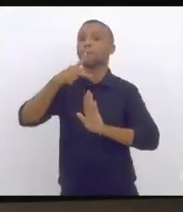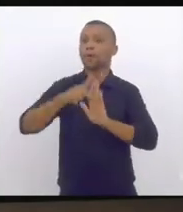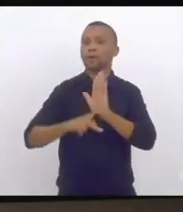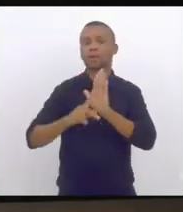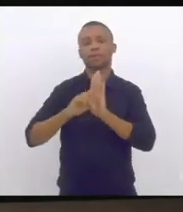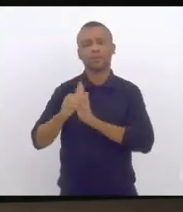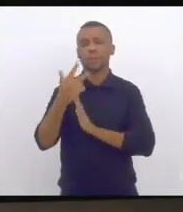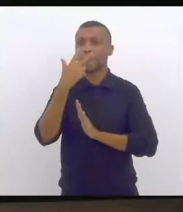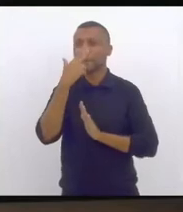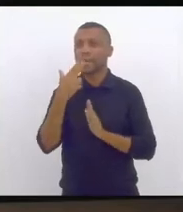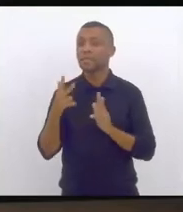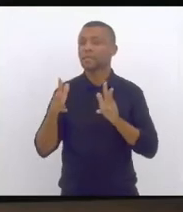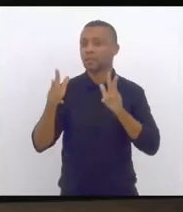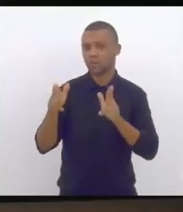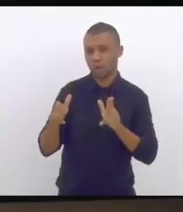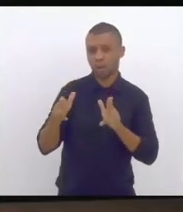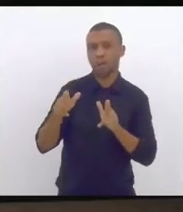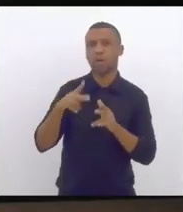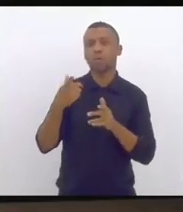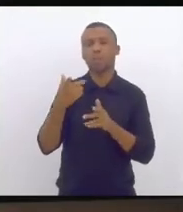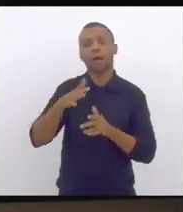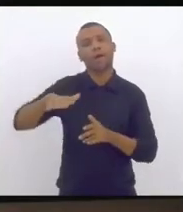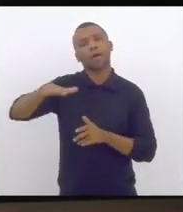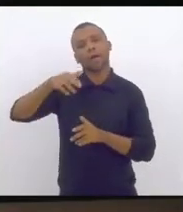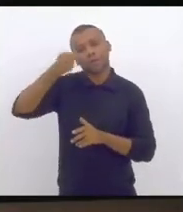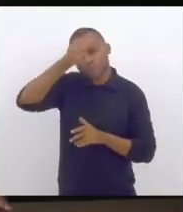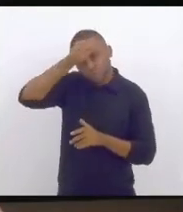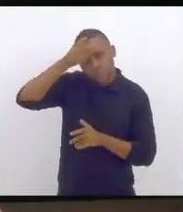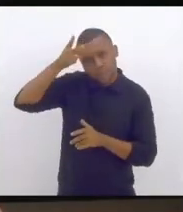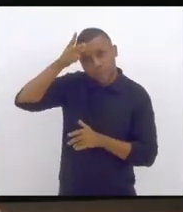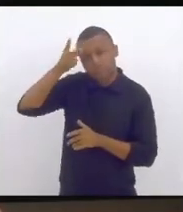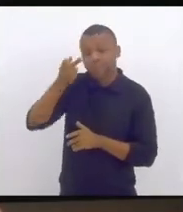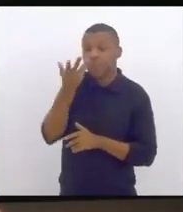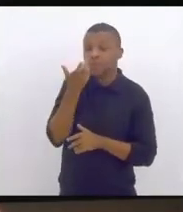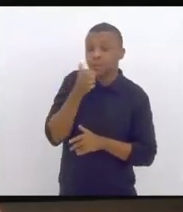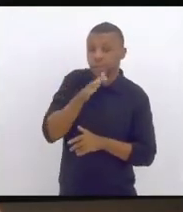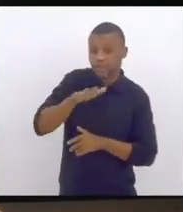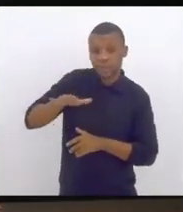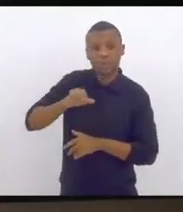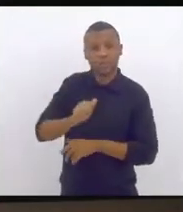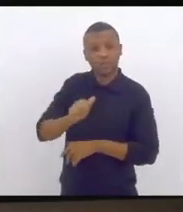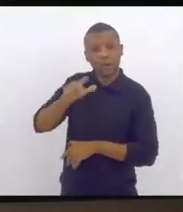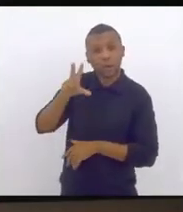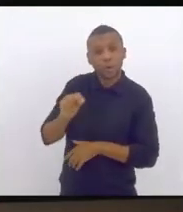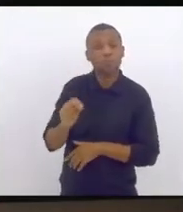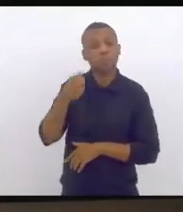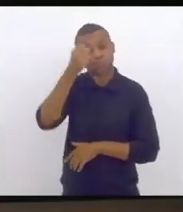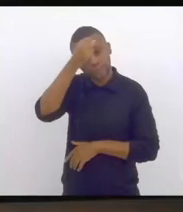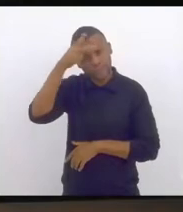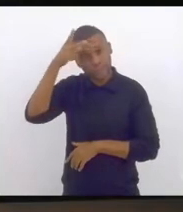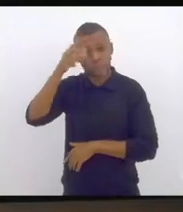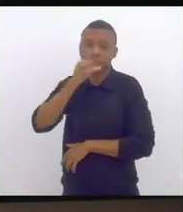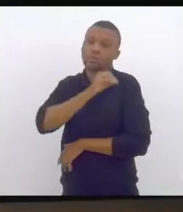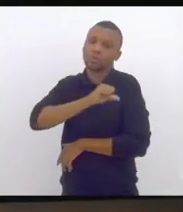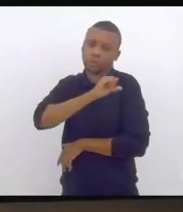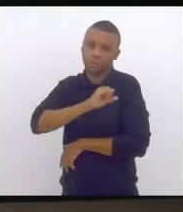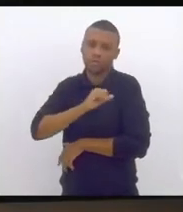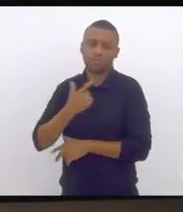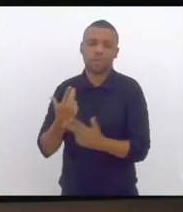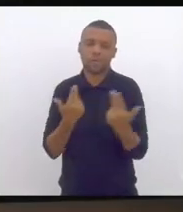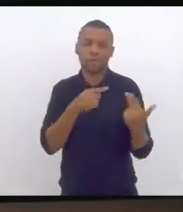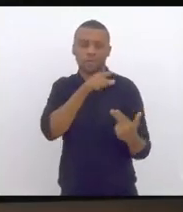projeto semelhante para o âmbito do município. As nossas crianças, como Vossa Excelência disse, presidenta, como